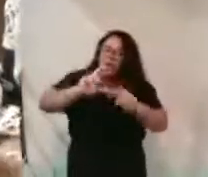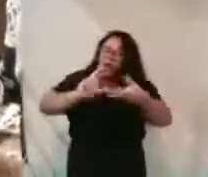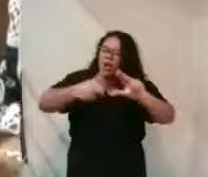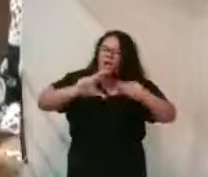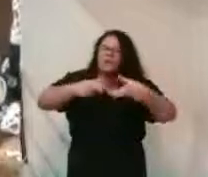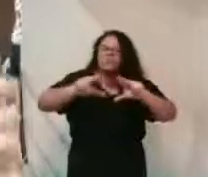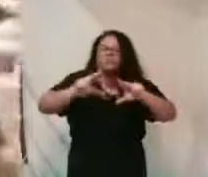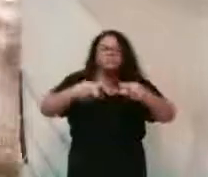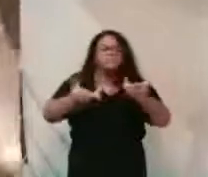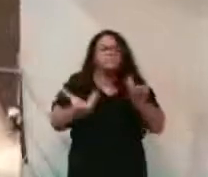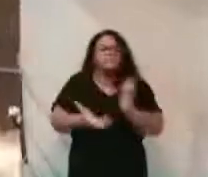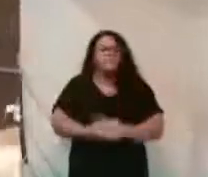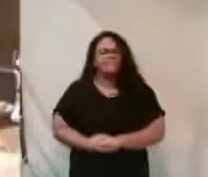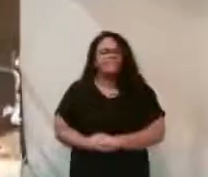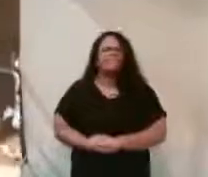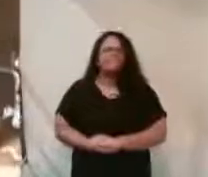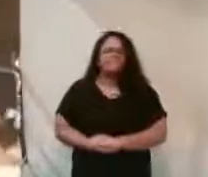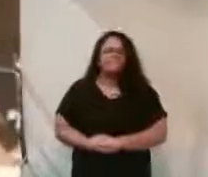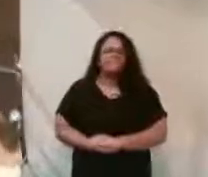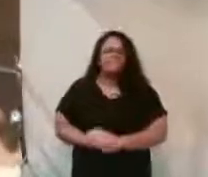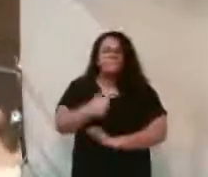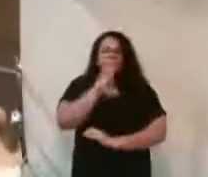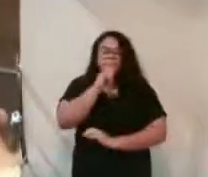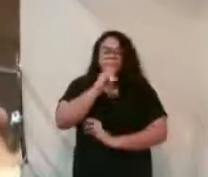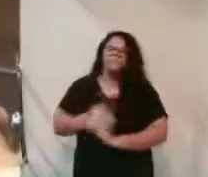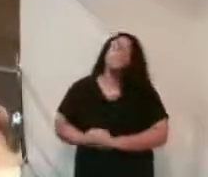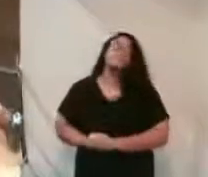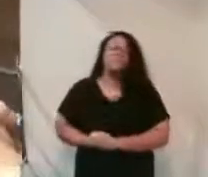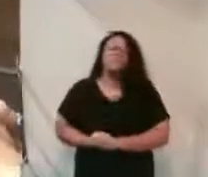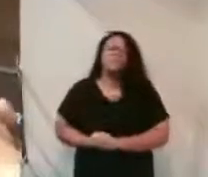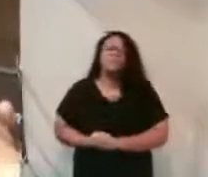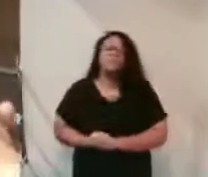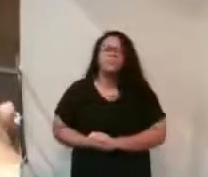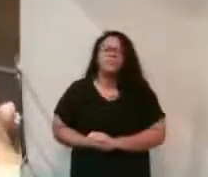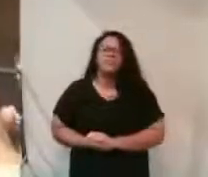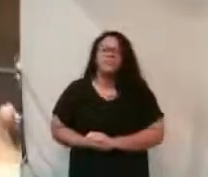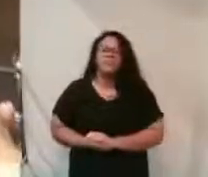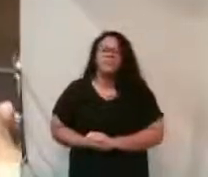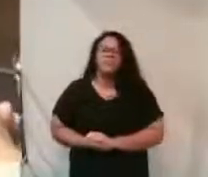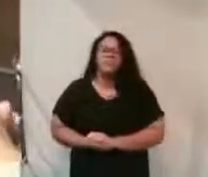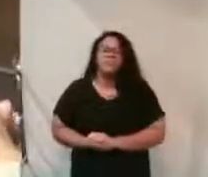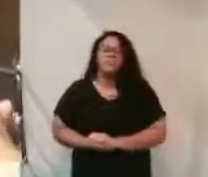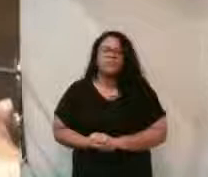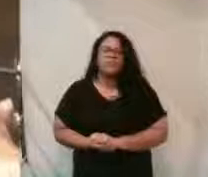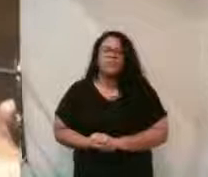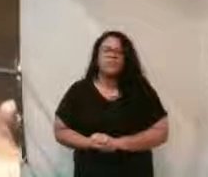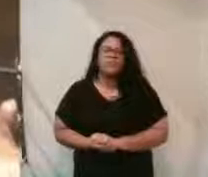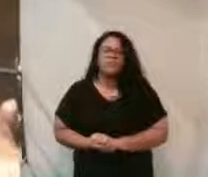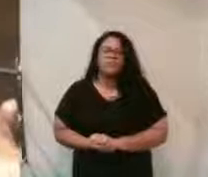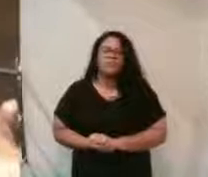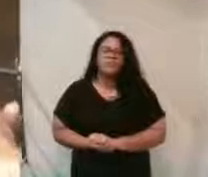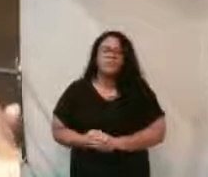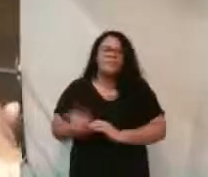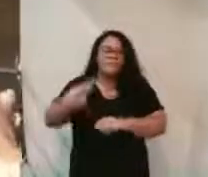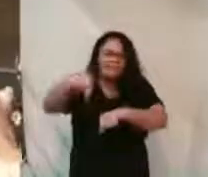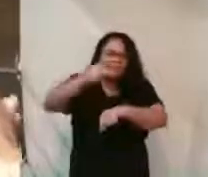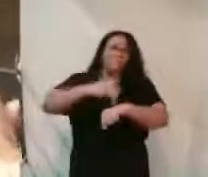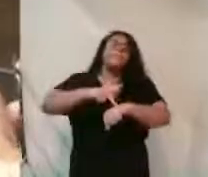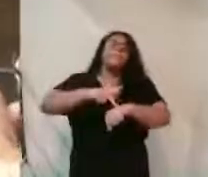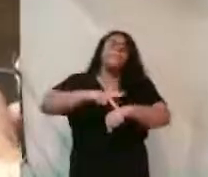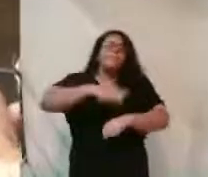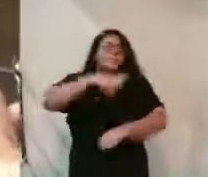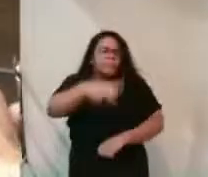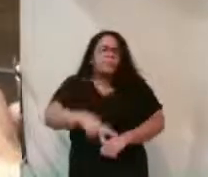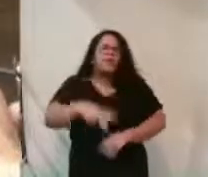a Tarsila falou, em Portugal tem também aquela mesma empresa, só que o pessoal já chega tudo separado, é